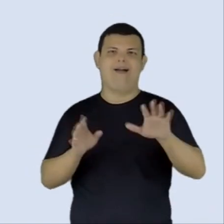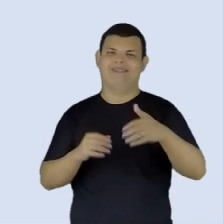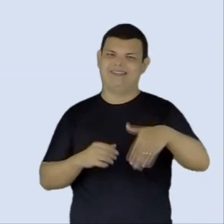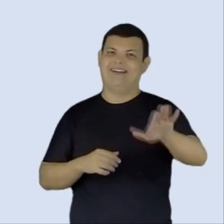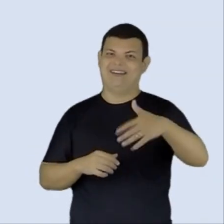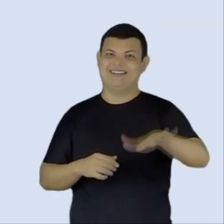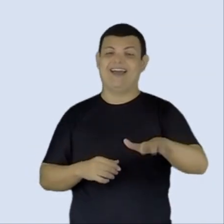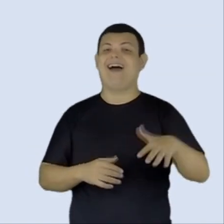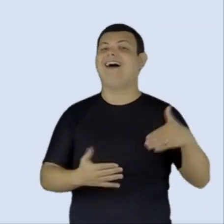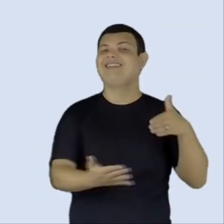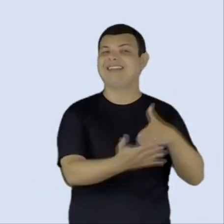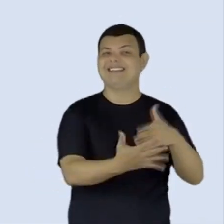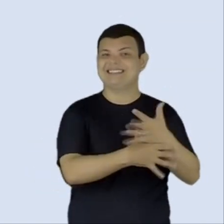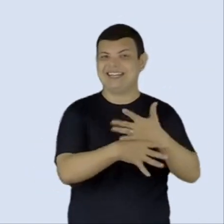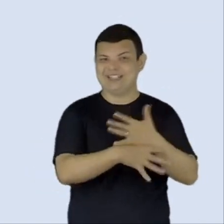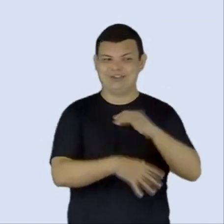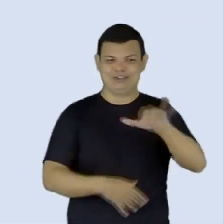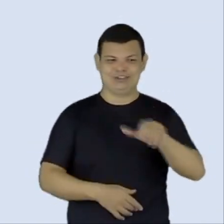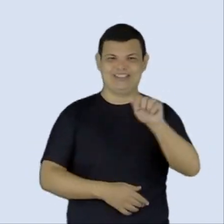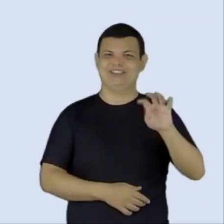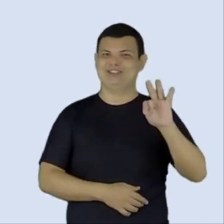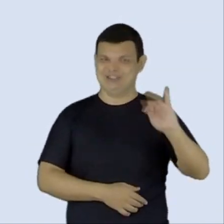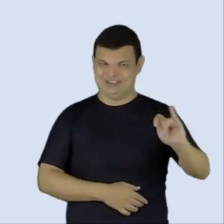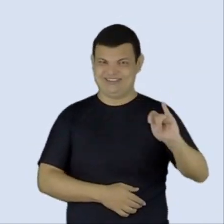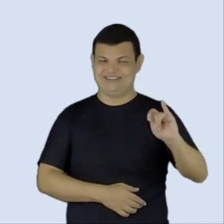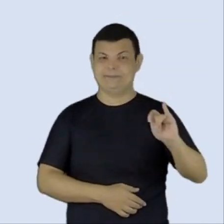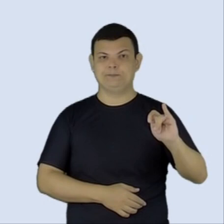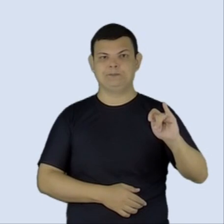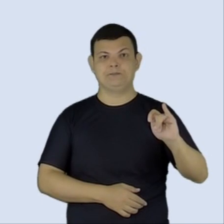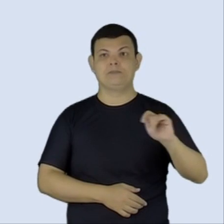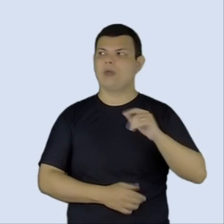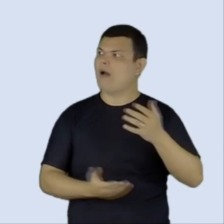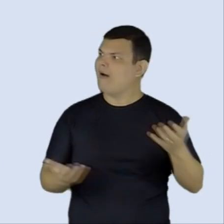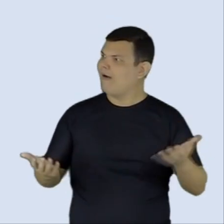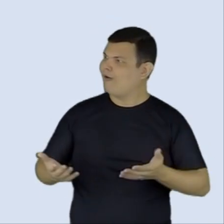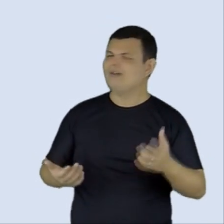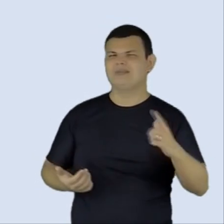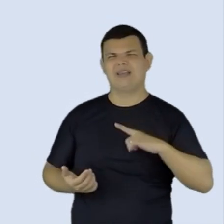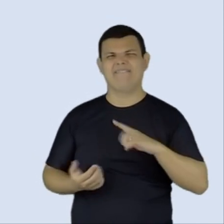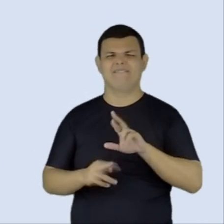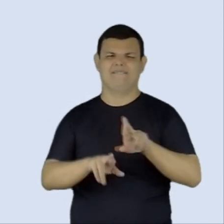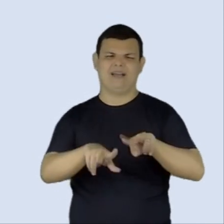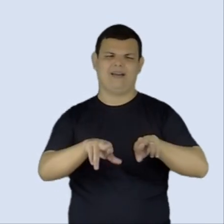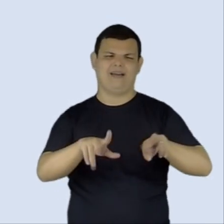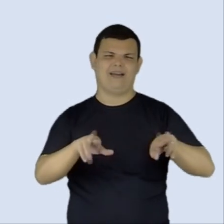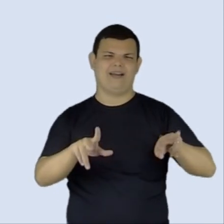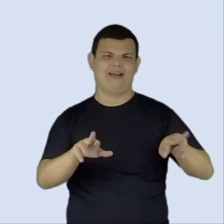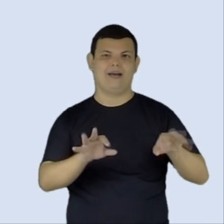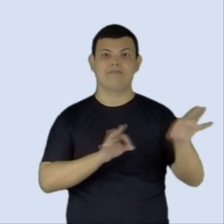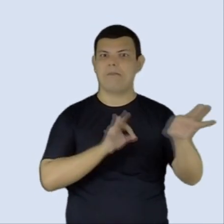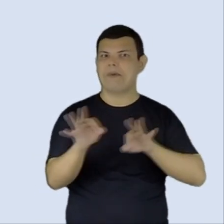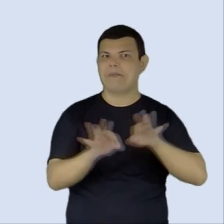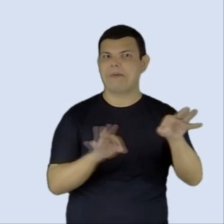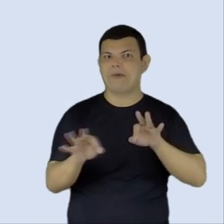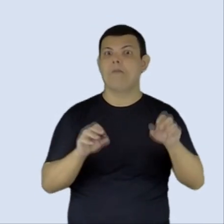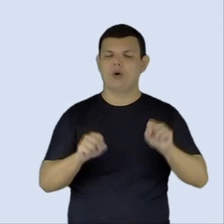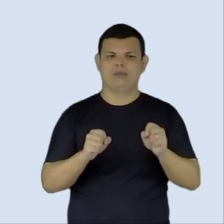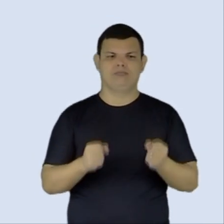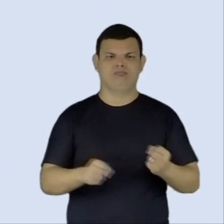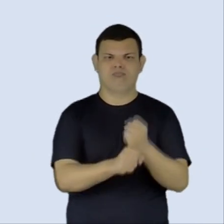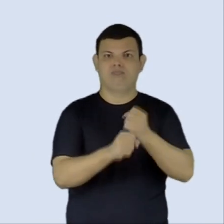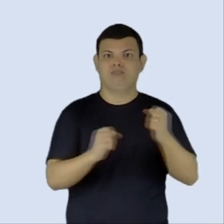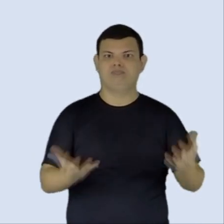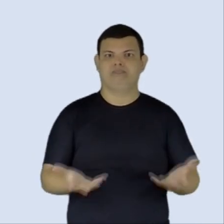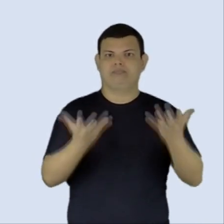à cidade cearense de Jati. A partir de agora, um mundo de possibilidades se abre ao desenvolvimento da